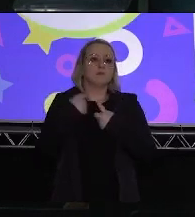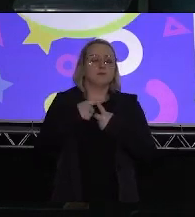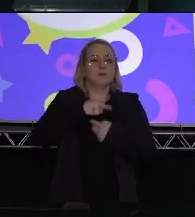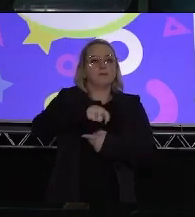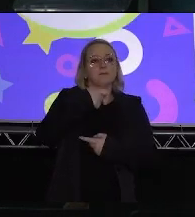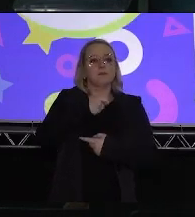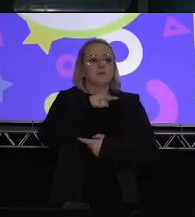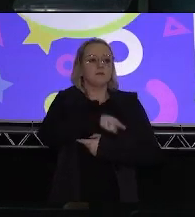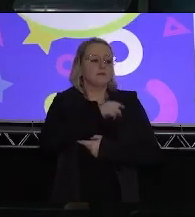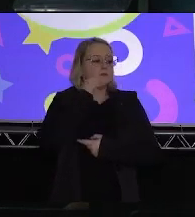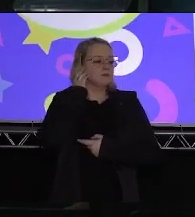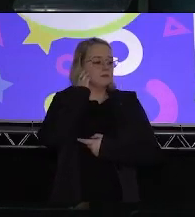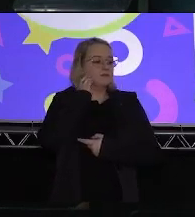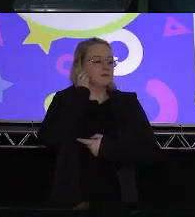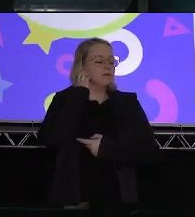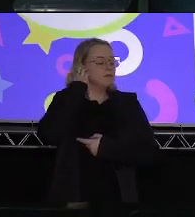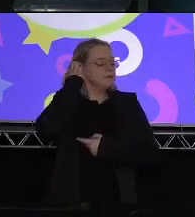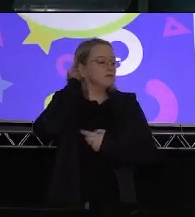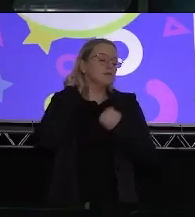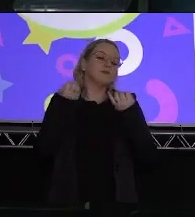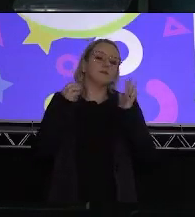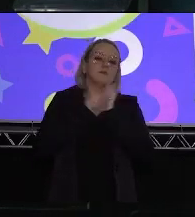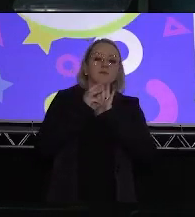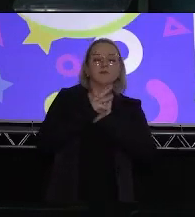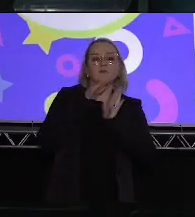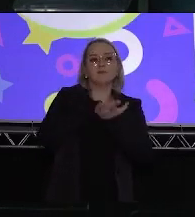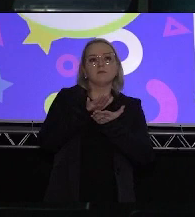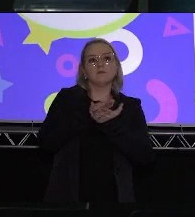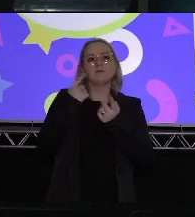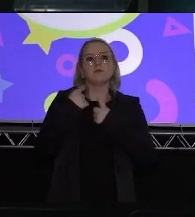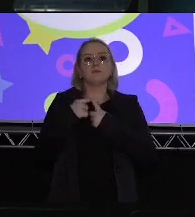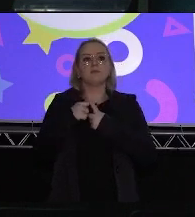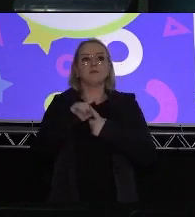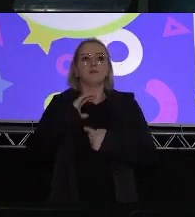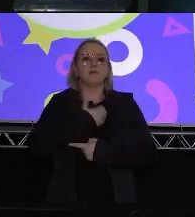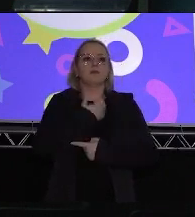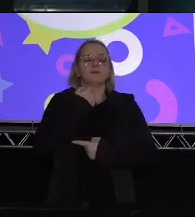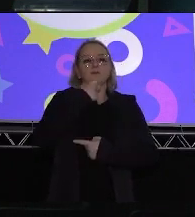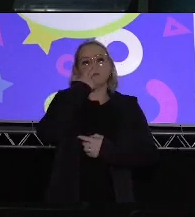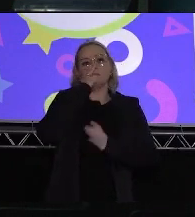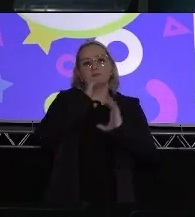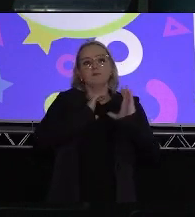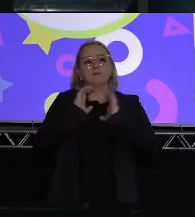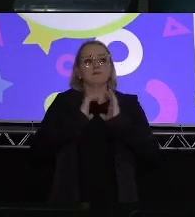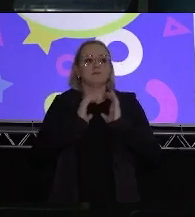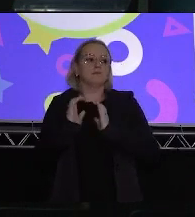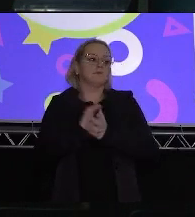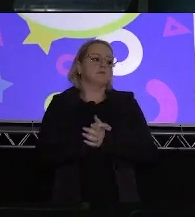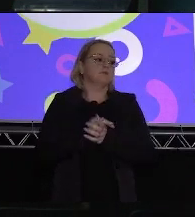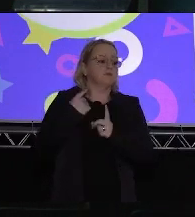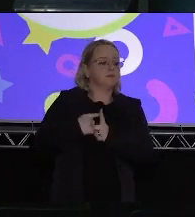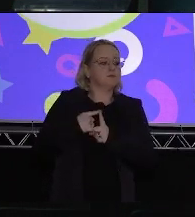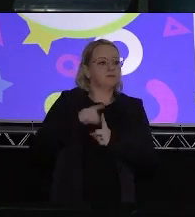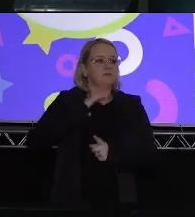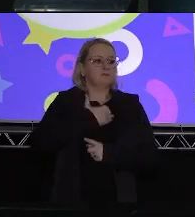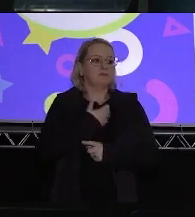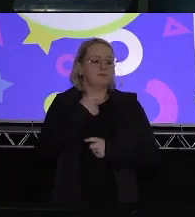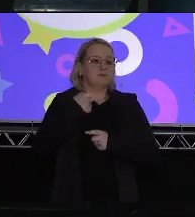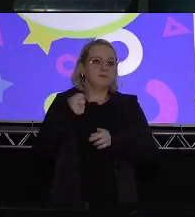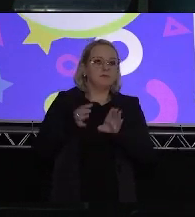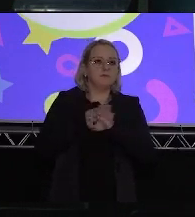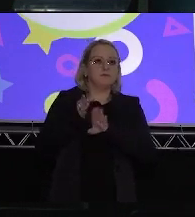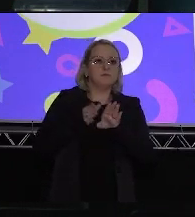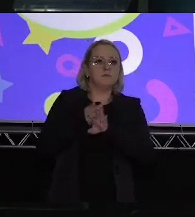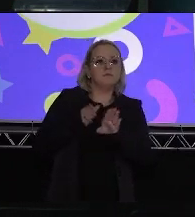esteiras onde a gente vai entregar um software em produção? Por que a gente precisa de computação em cloud? Por que a gente precisa de monitoramento, controle